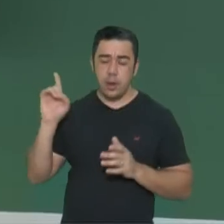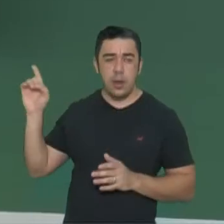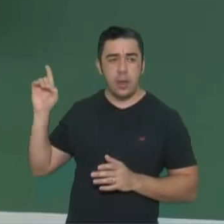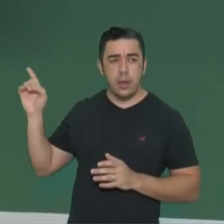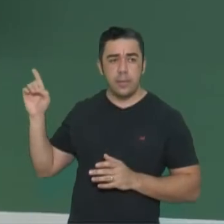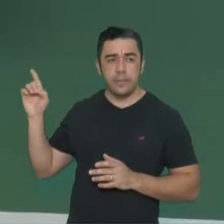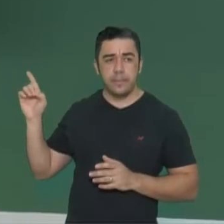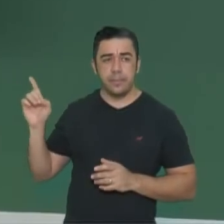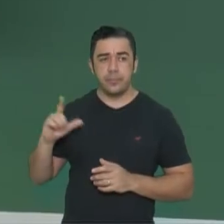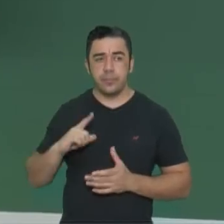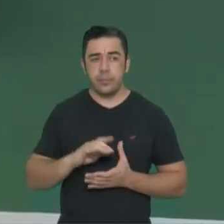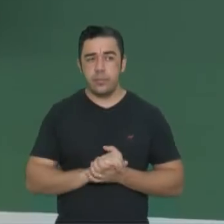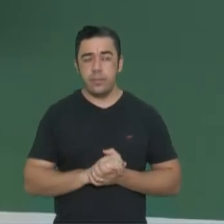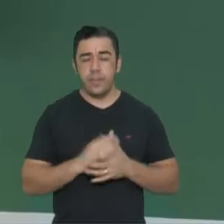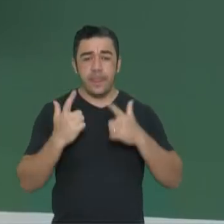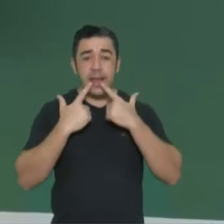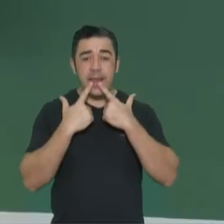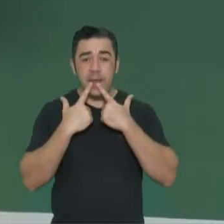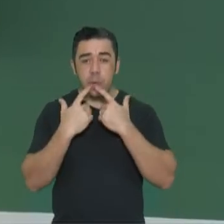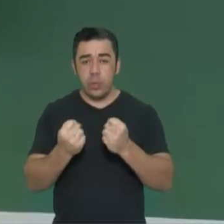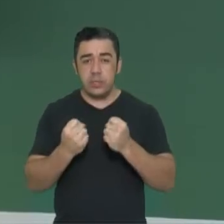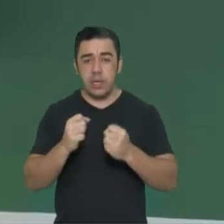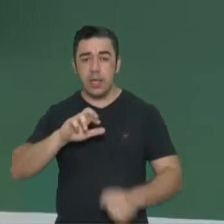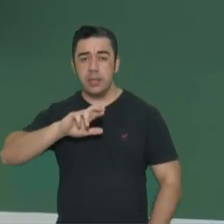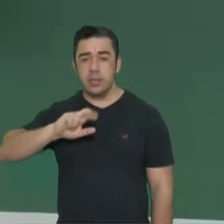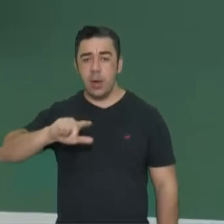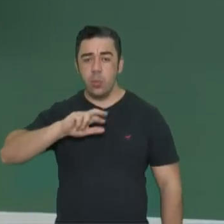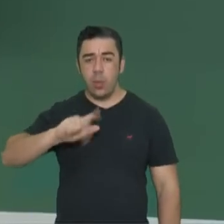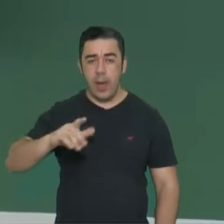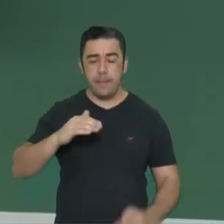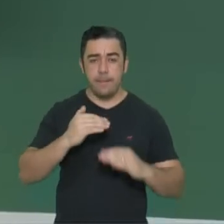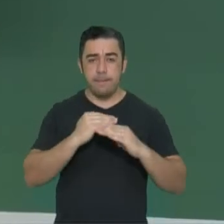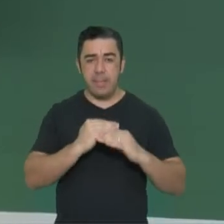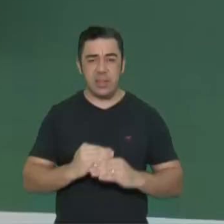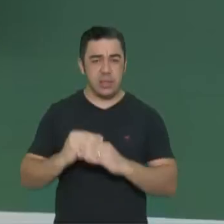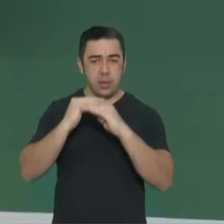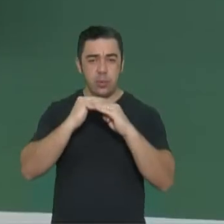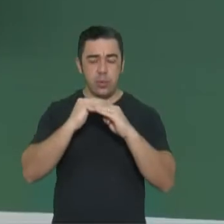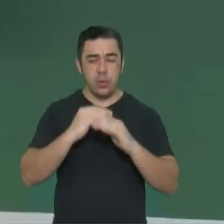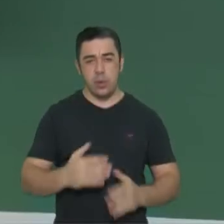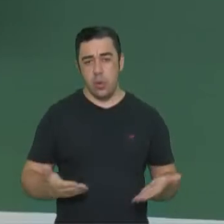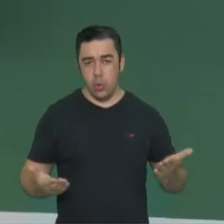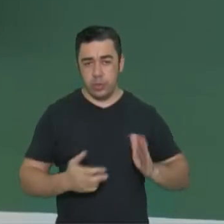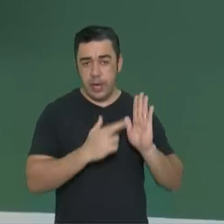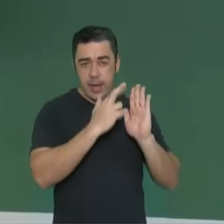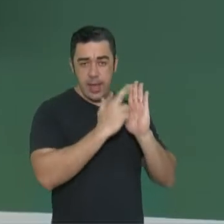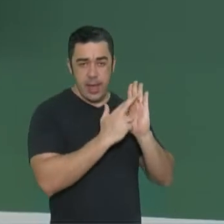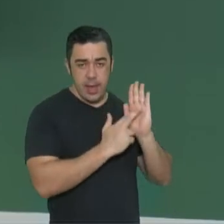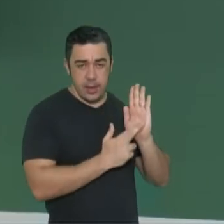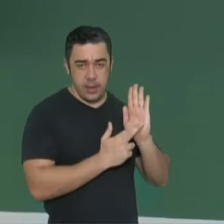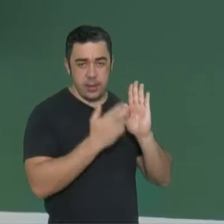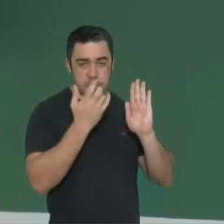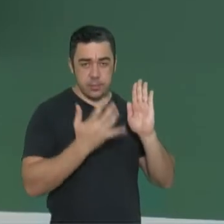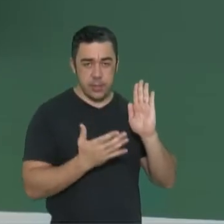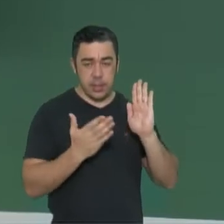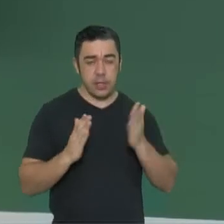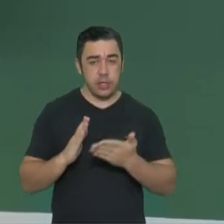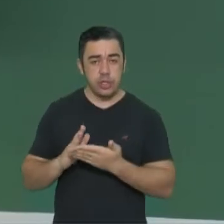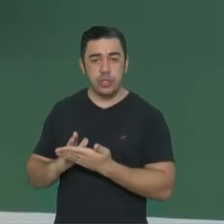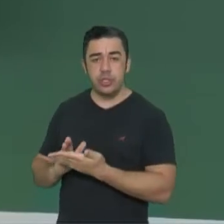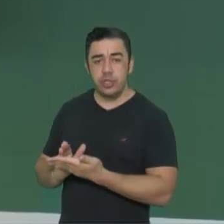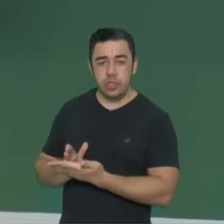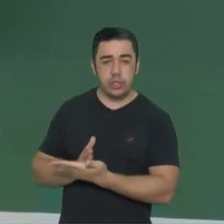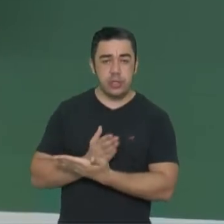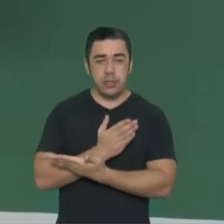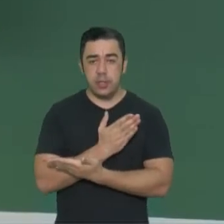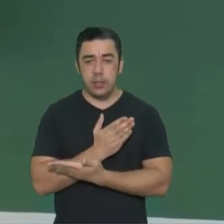importante. Pessoal, linguística não padrão. A gente fala... a regra nova pede que nós que a gente